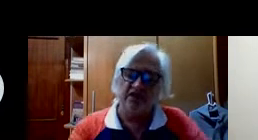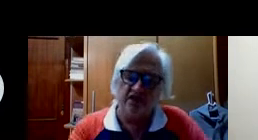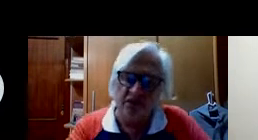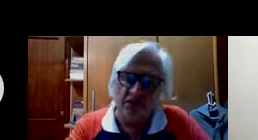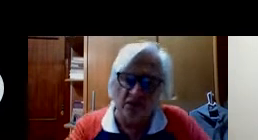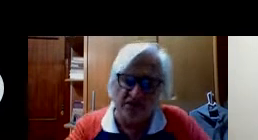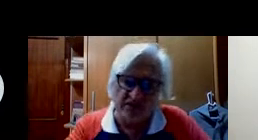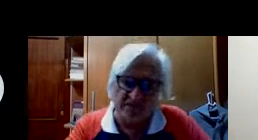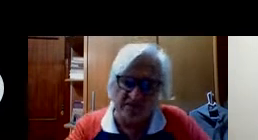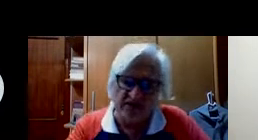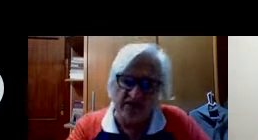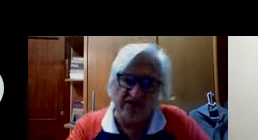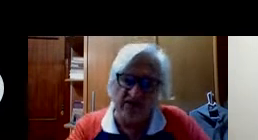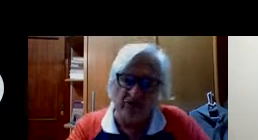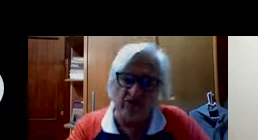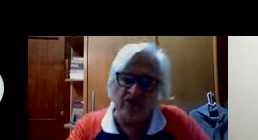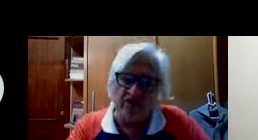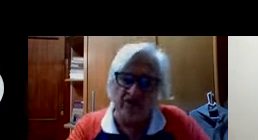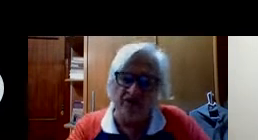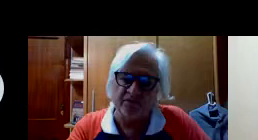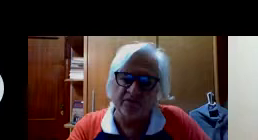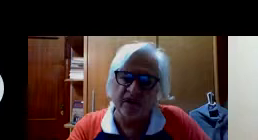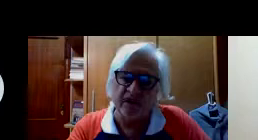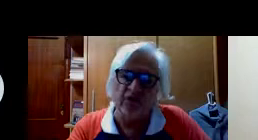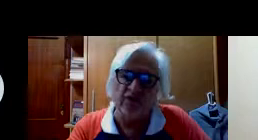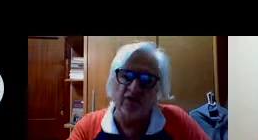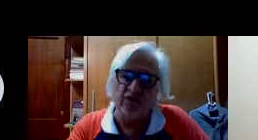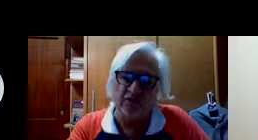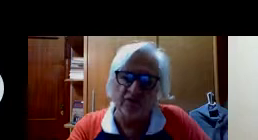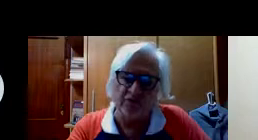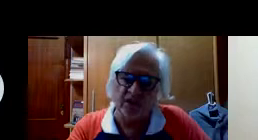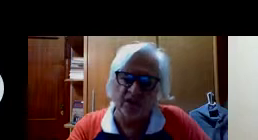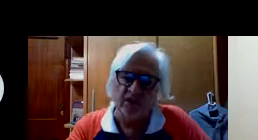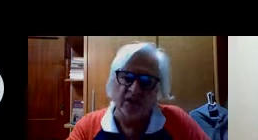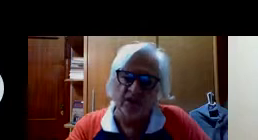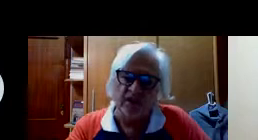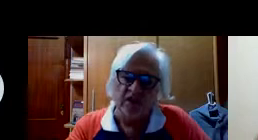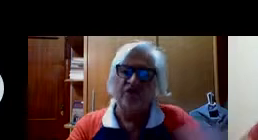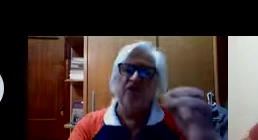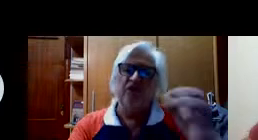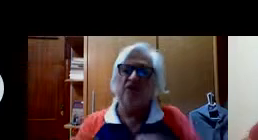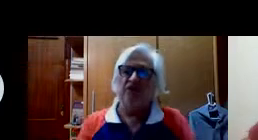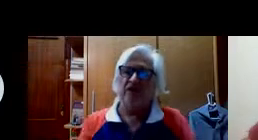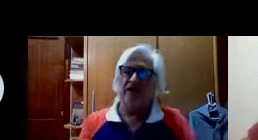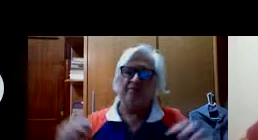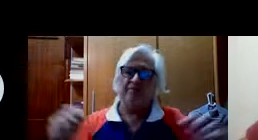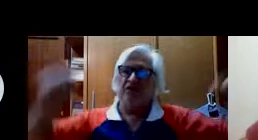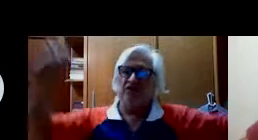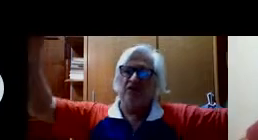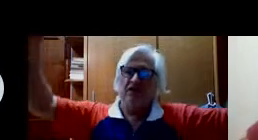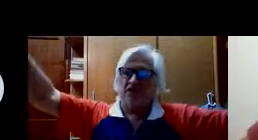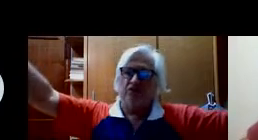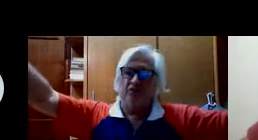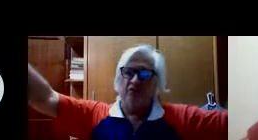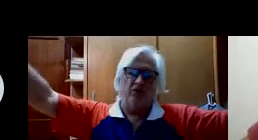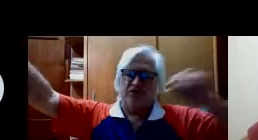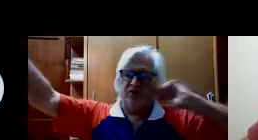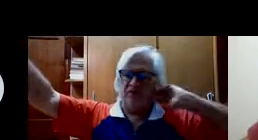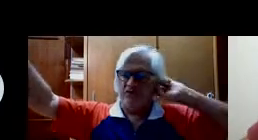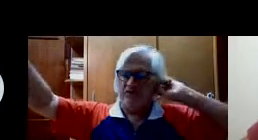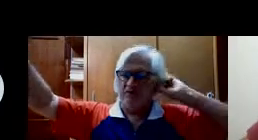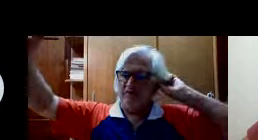sempre, tem esse tipo de coisa, mas na linha de alta tensão é muito visível. O fio não é preso direto